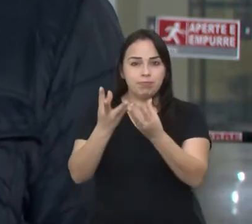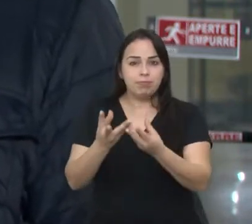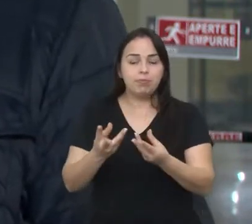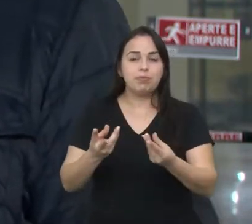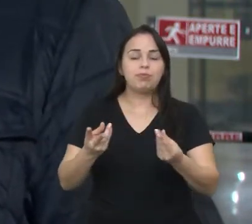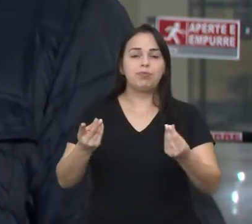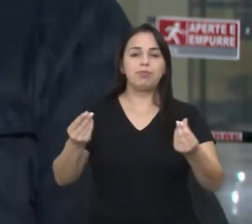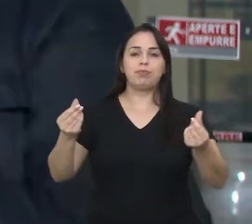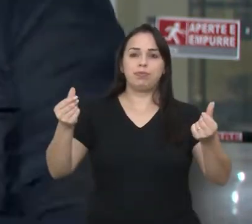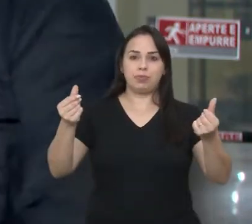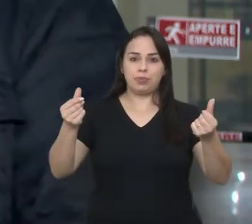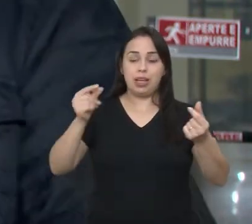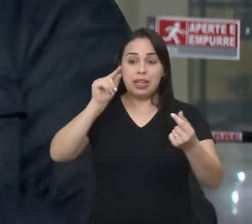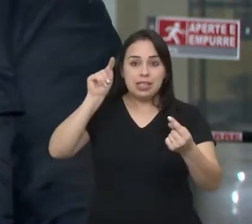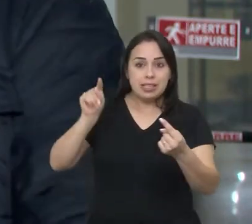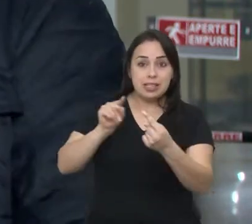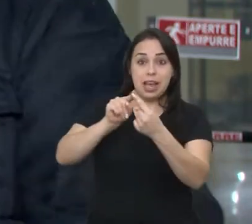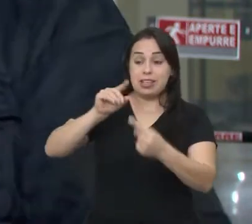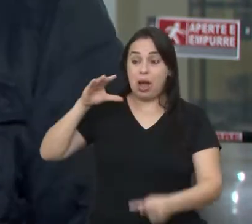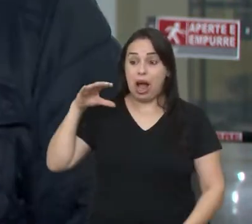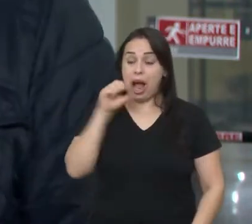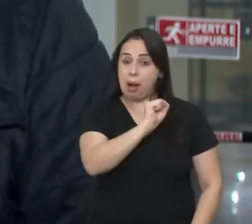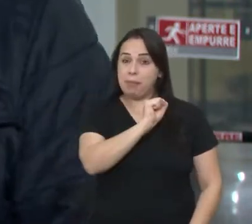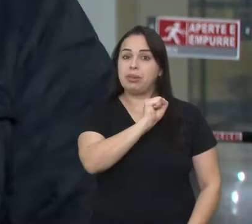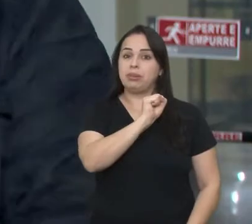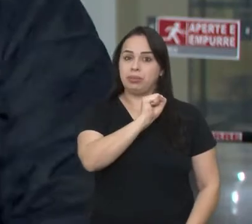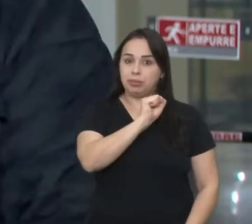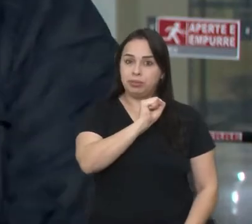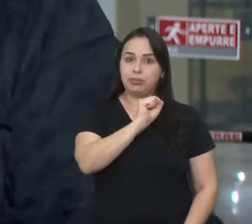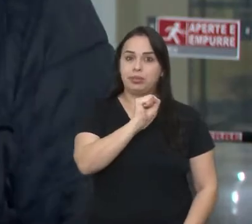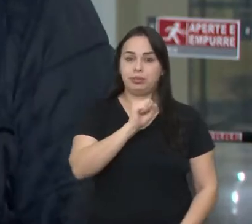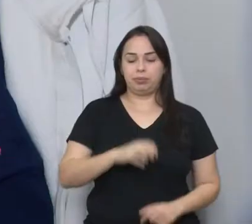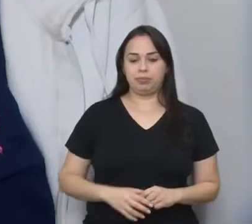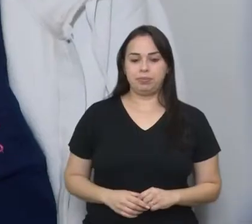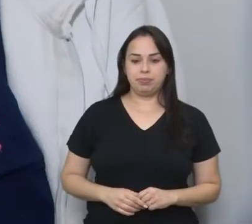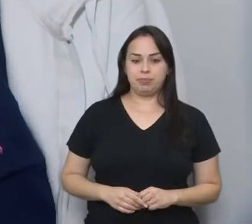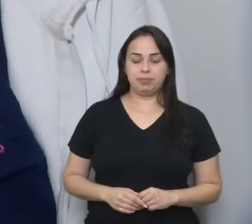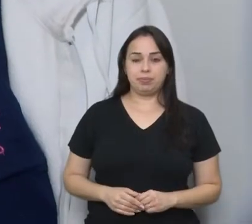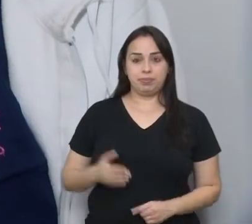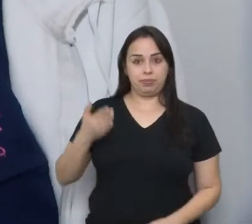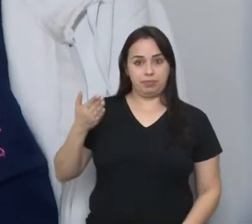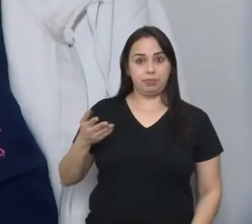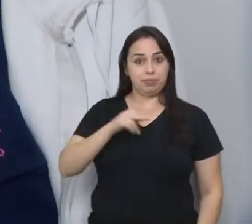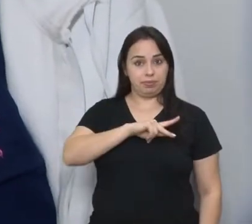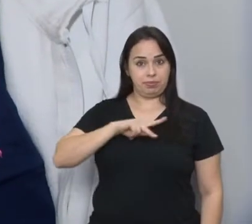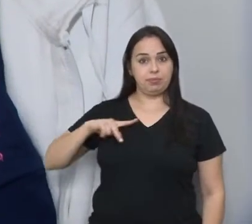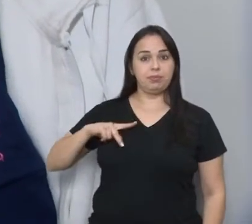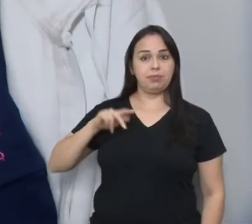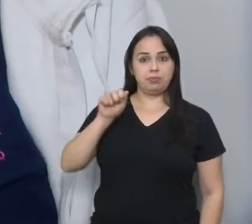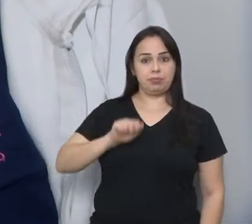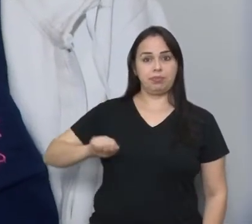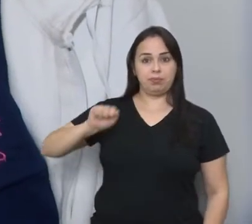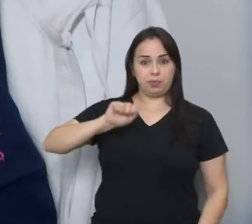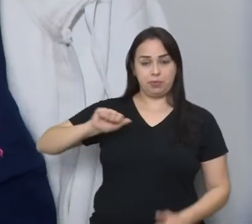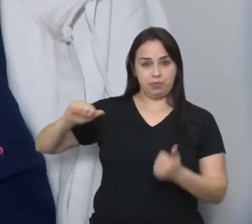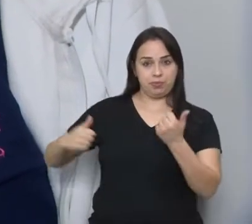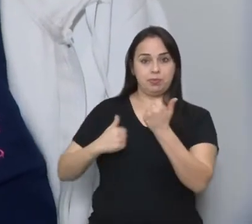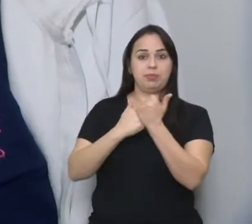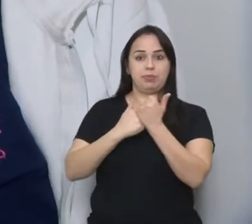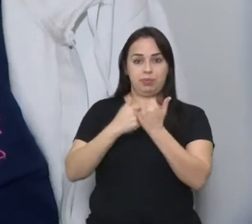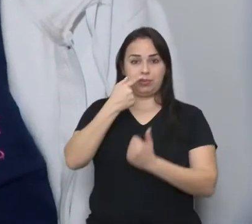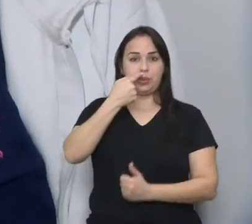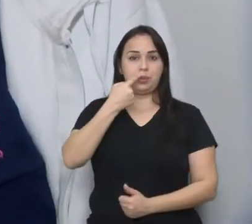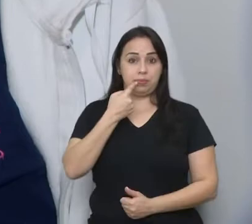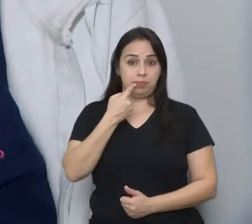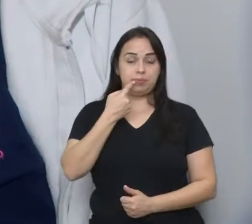sejam certeiros, sejam rápidos na vida das pessoas que precisam. Para a presidente da Associação de Apoio aos